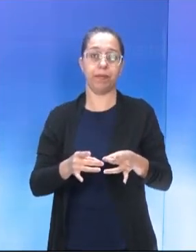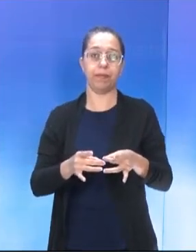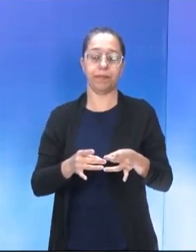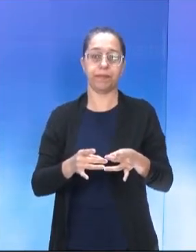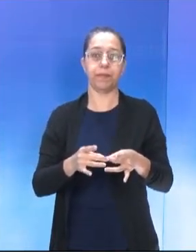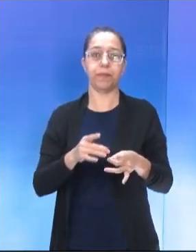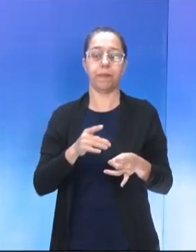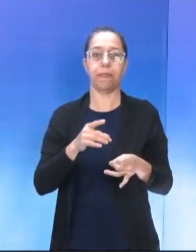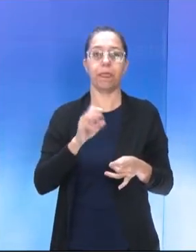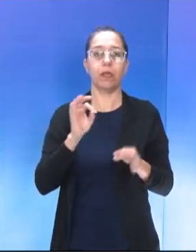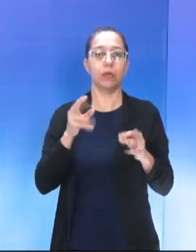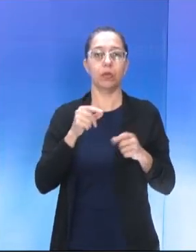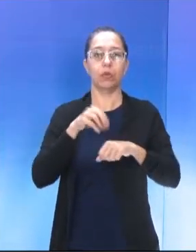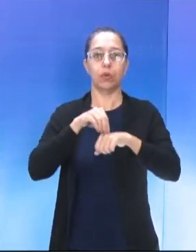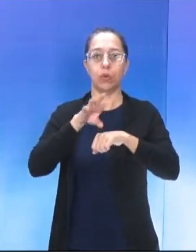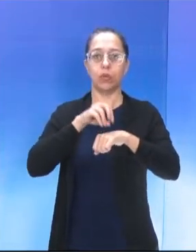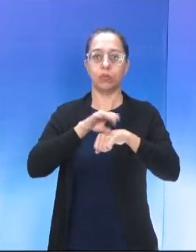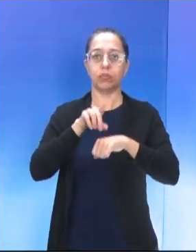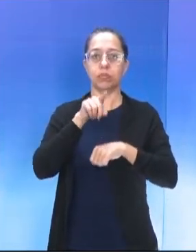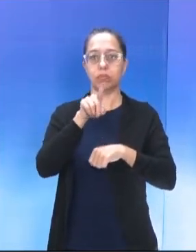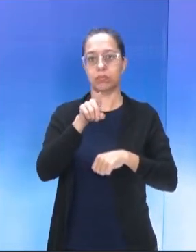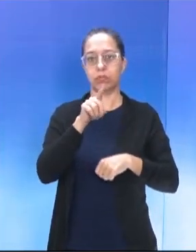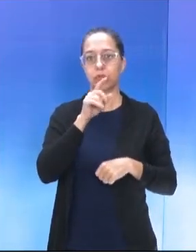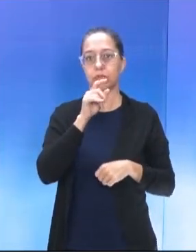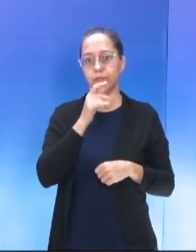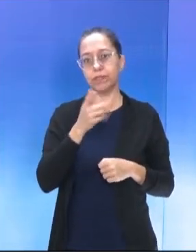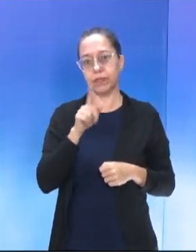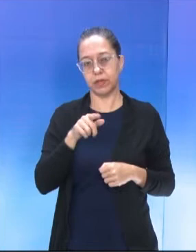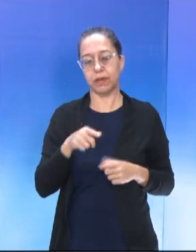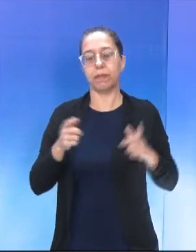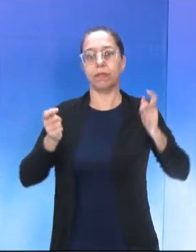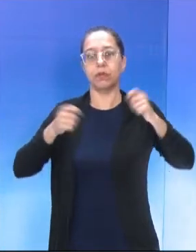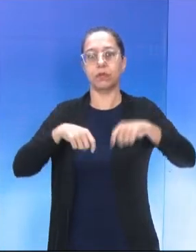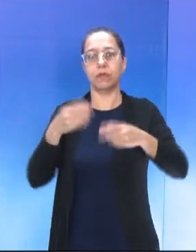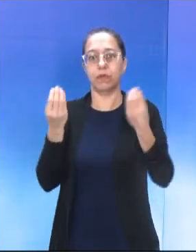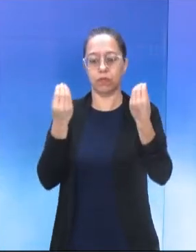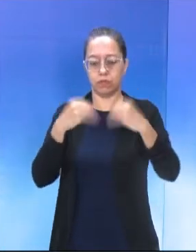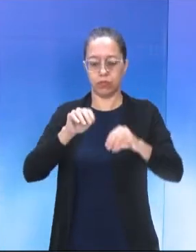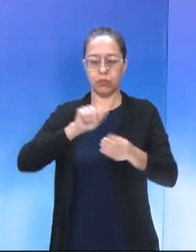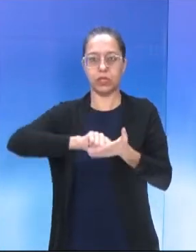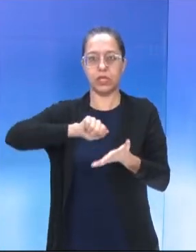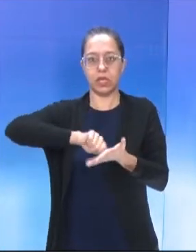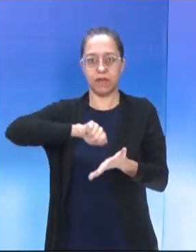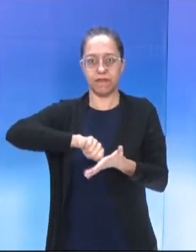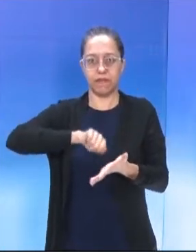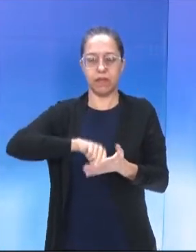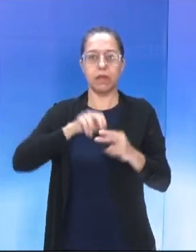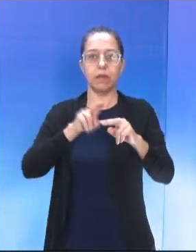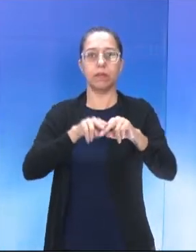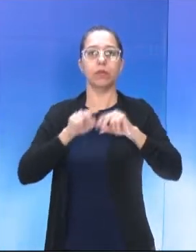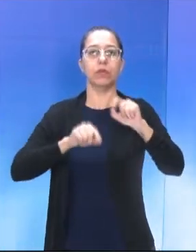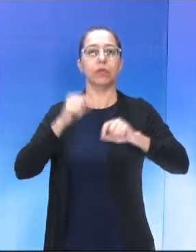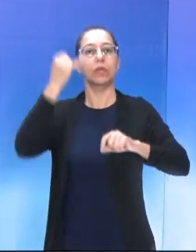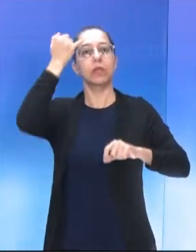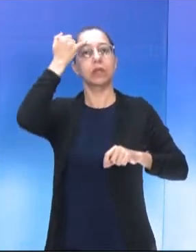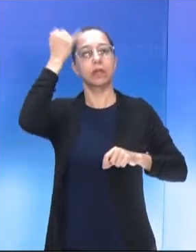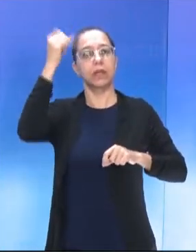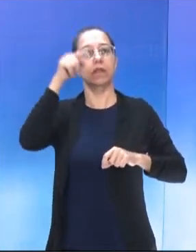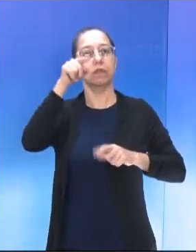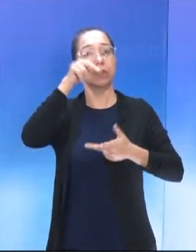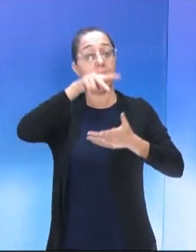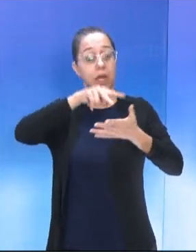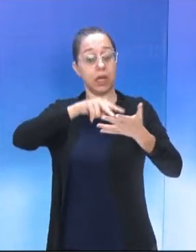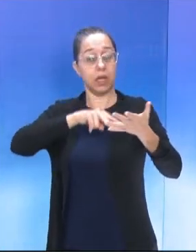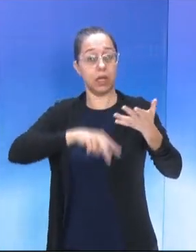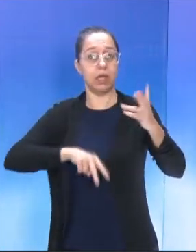aí que eu estou passando como exemplo para que você possa escrever. Então, a ideia é que você leia